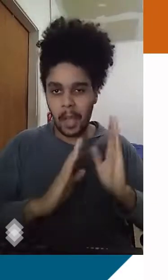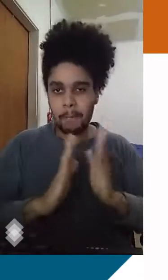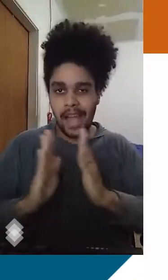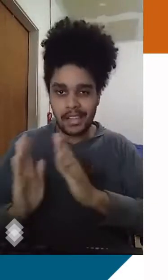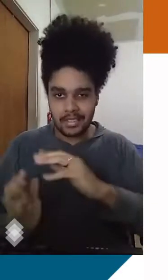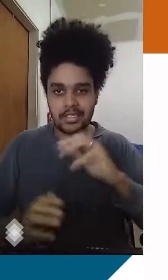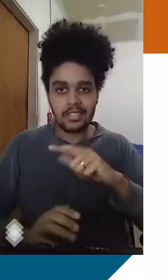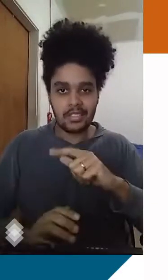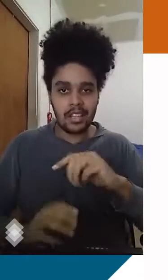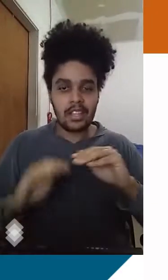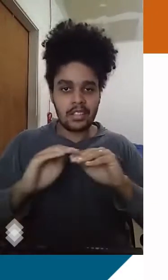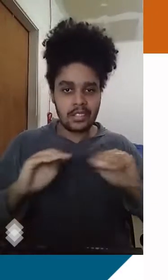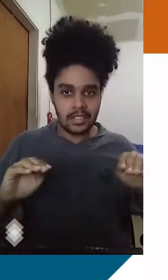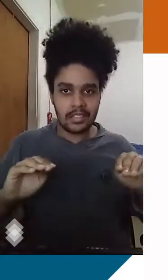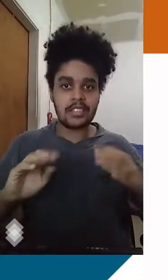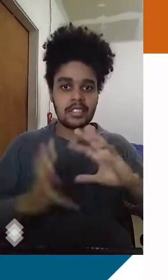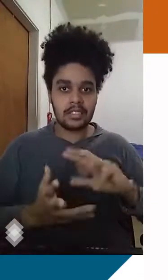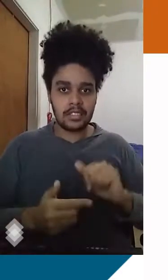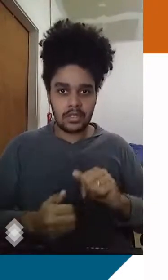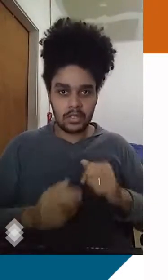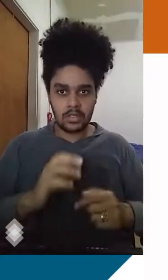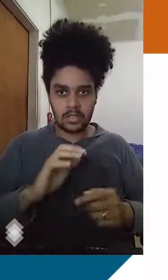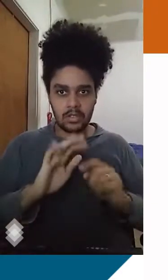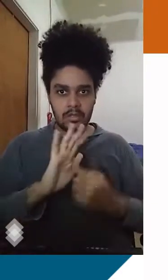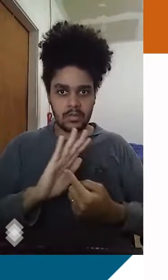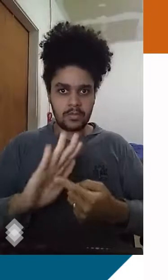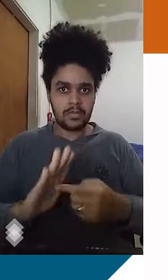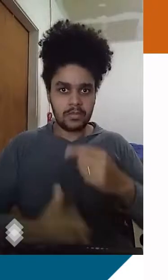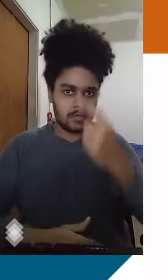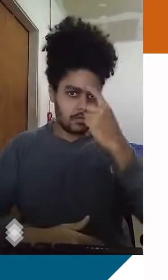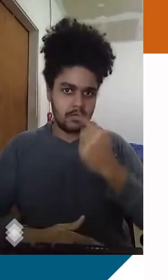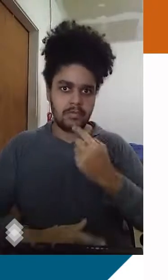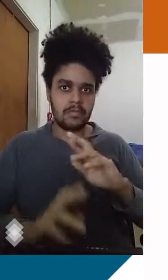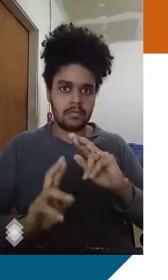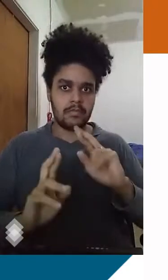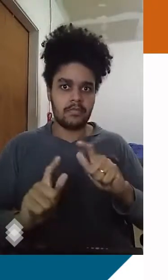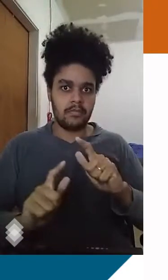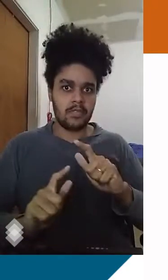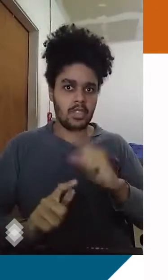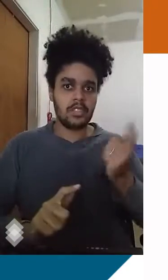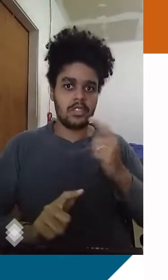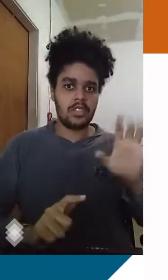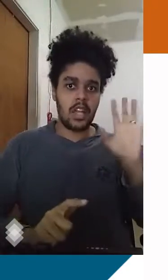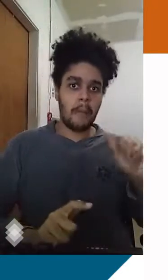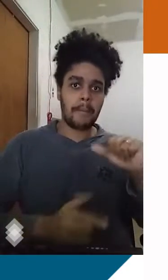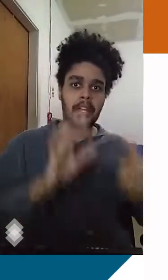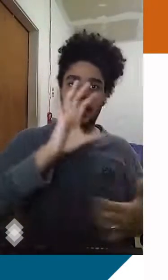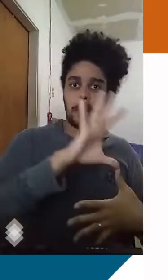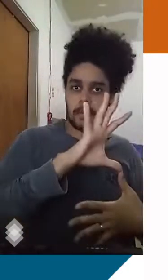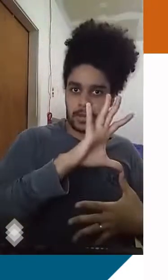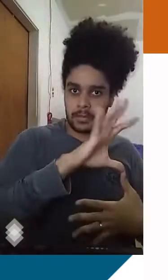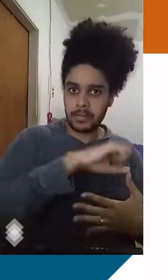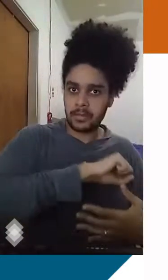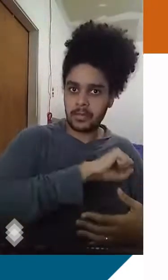determinadas porções aí da superfície da Terra, gerando uma imagem que também vai ser diferente. Quando a gente pega um